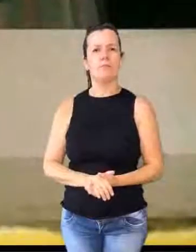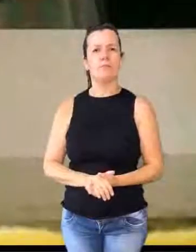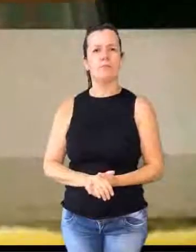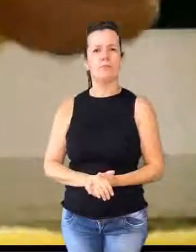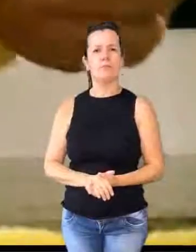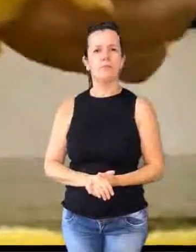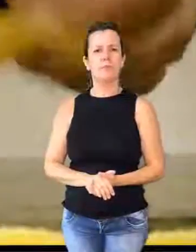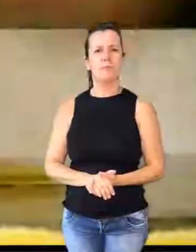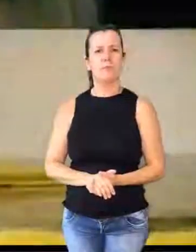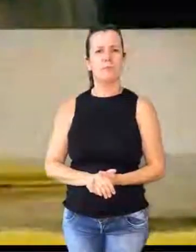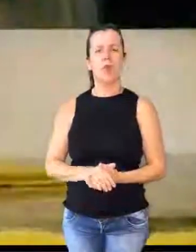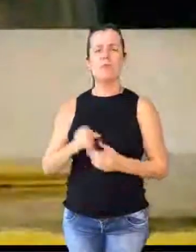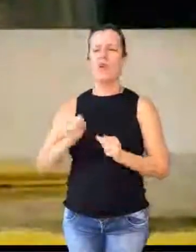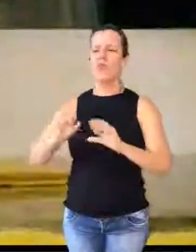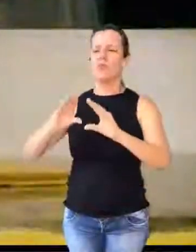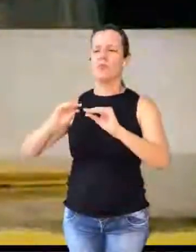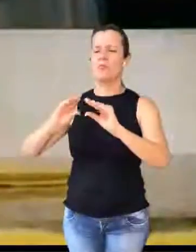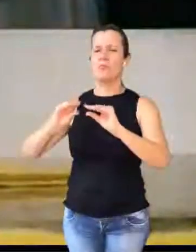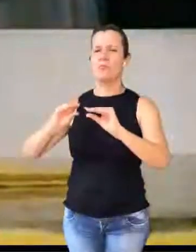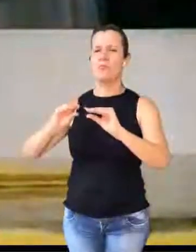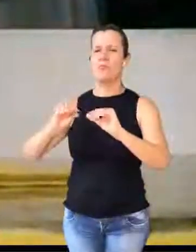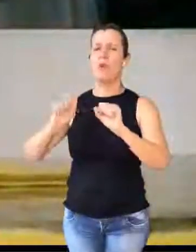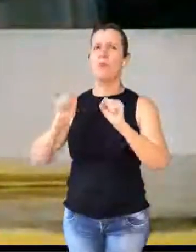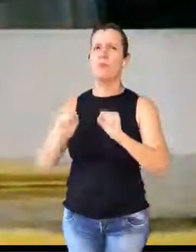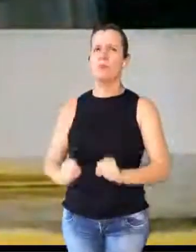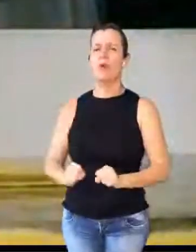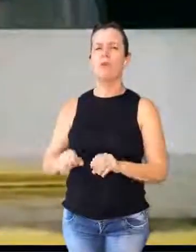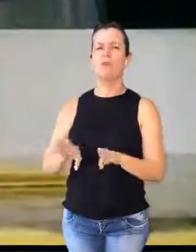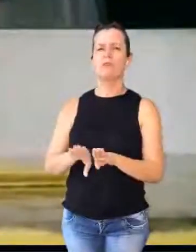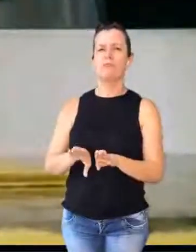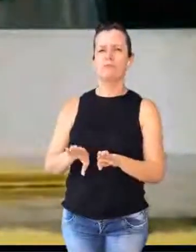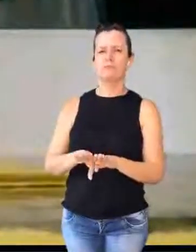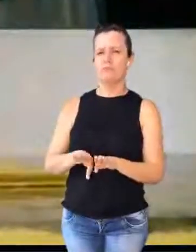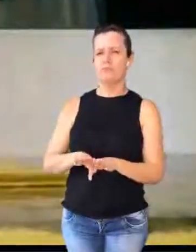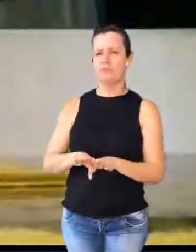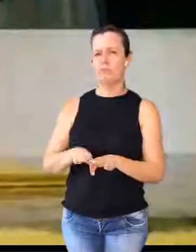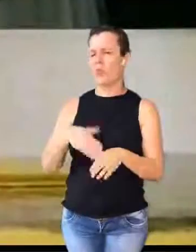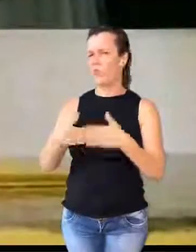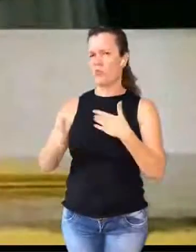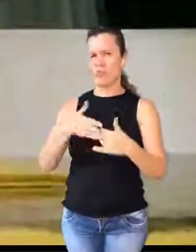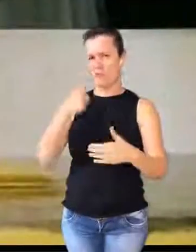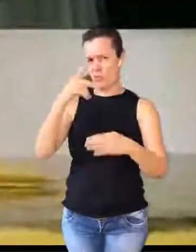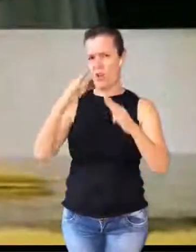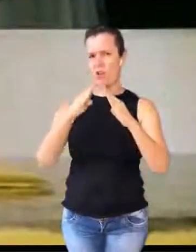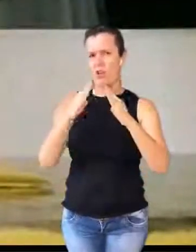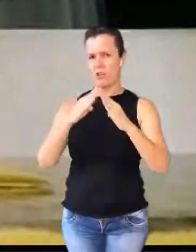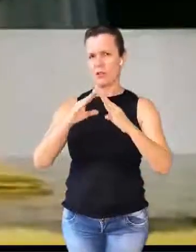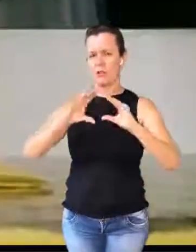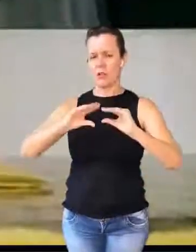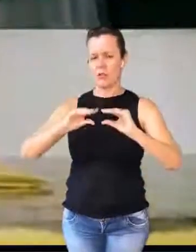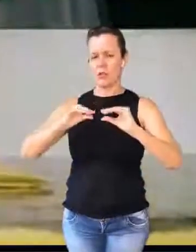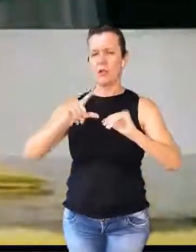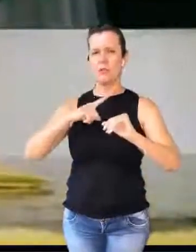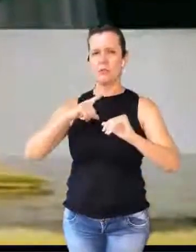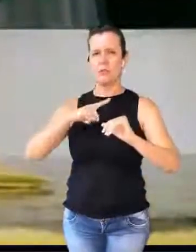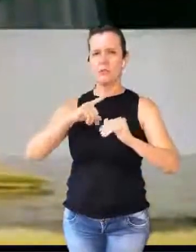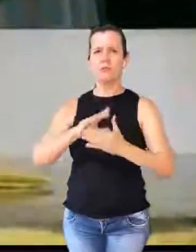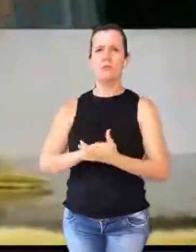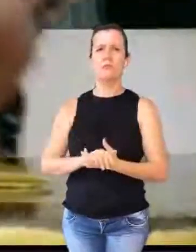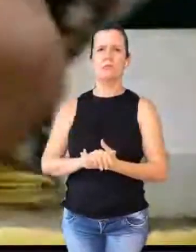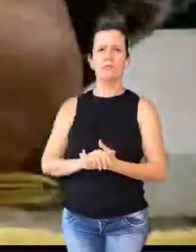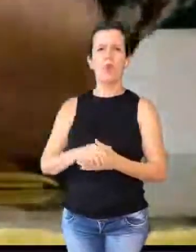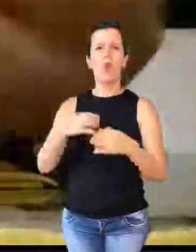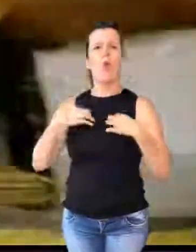costurar aqui e aqui, deixar um lado para você fazer enchimento. Esse enchimento ele pode